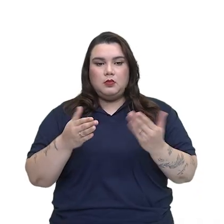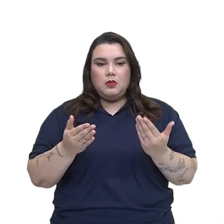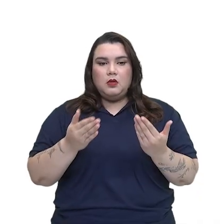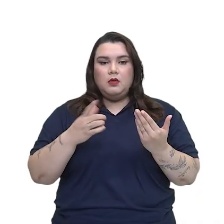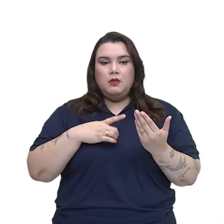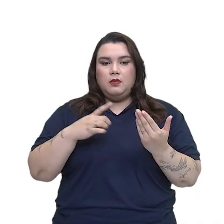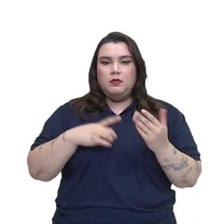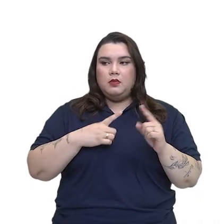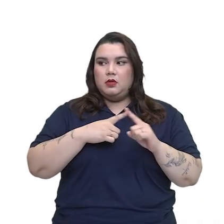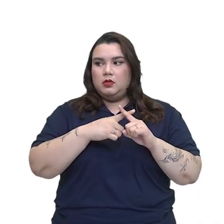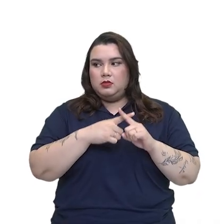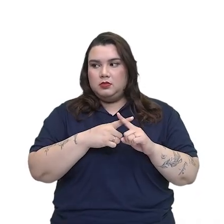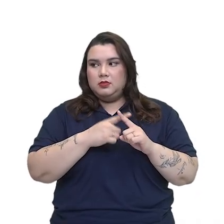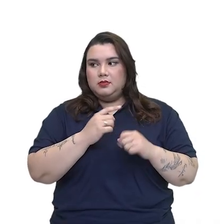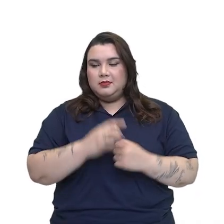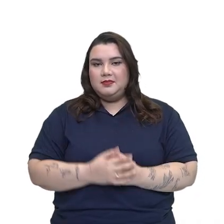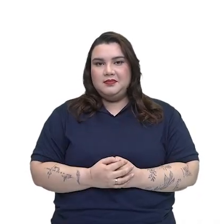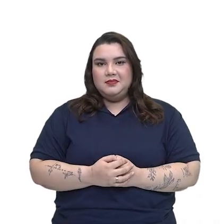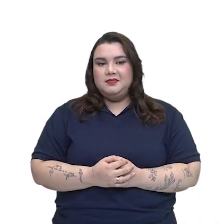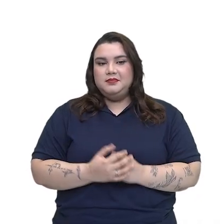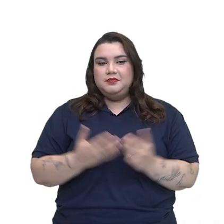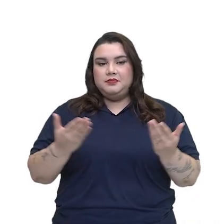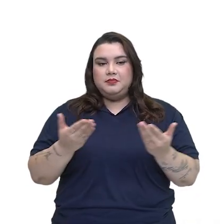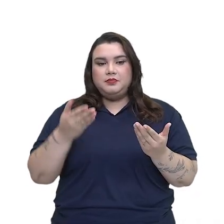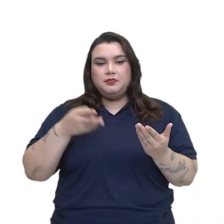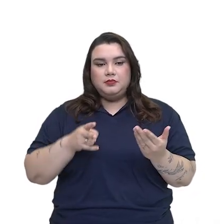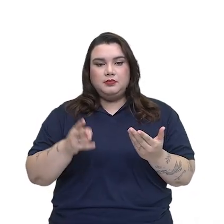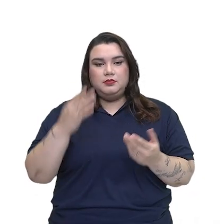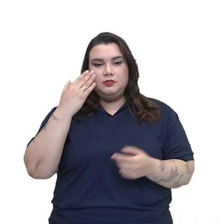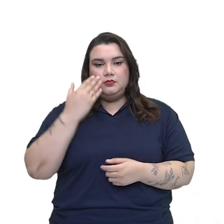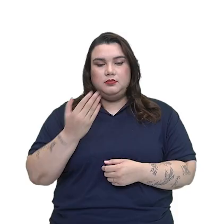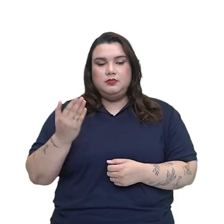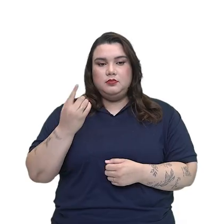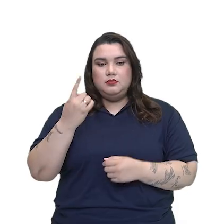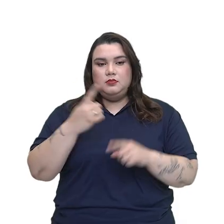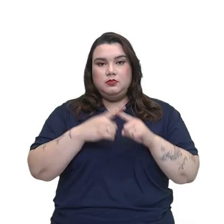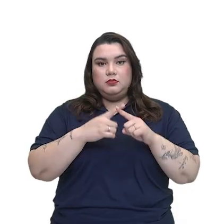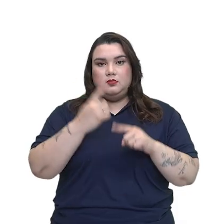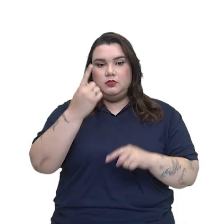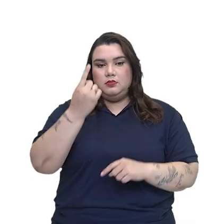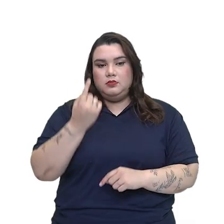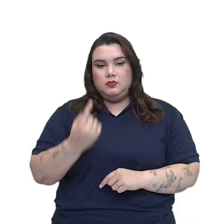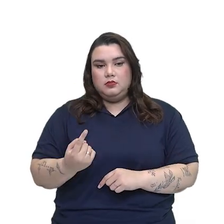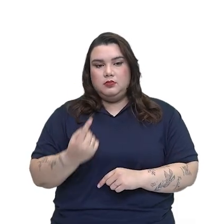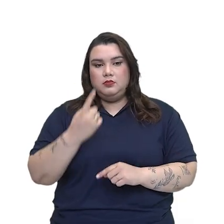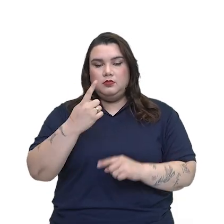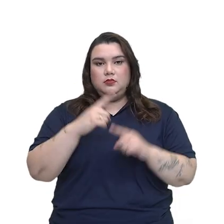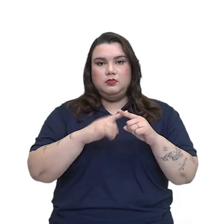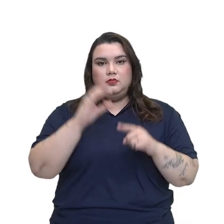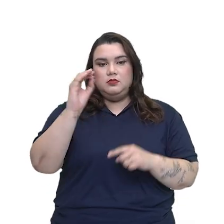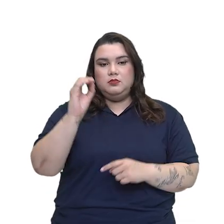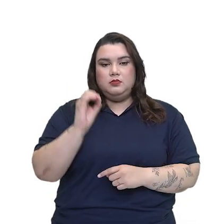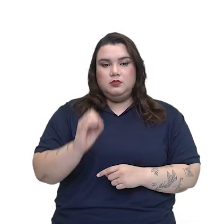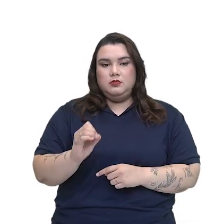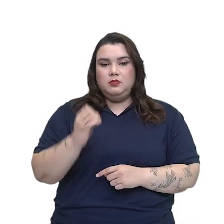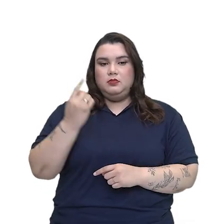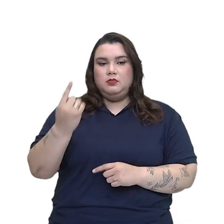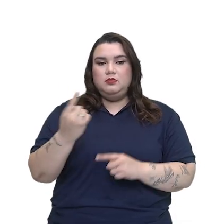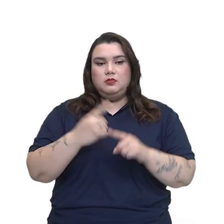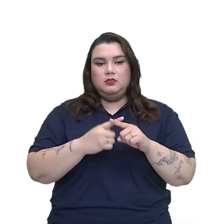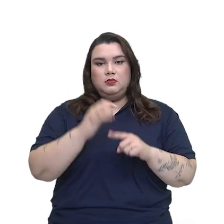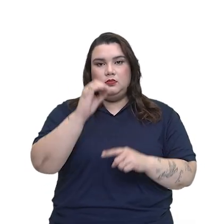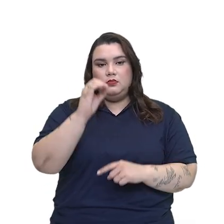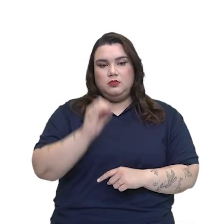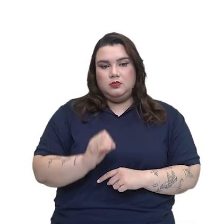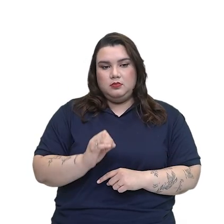aqui a continha. Ó. Novamente, continua a conta. Ó. 1 vezes 1 dá 1. 1 vezes 0 é 0.